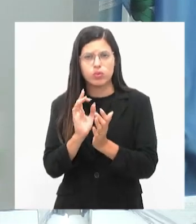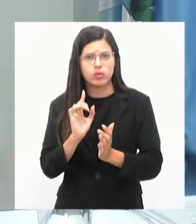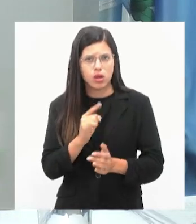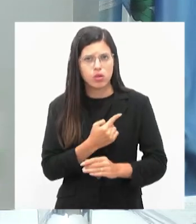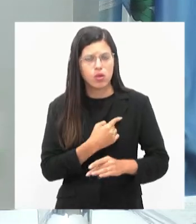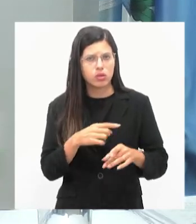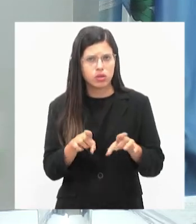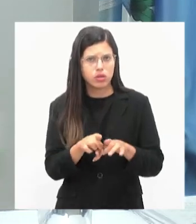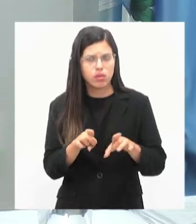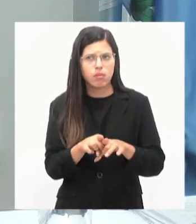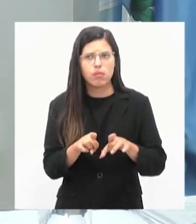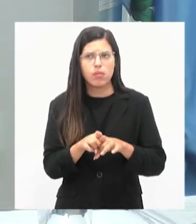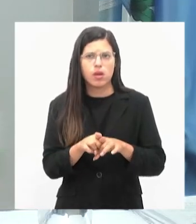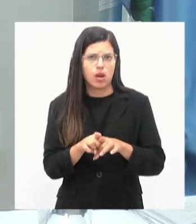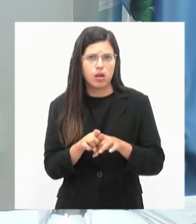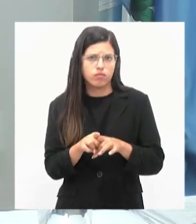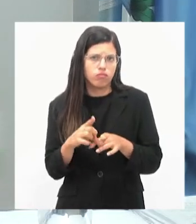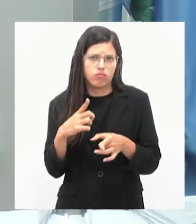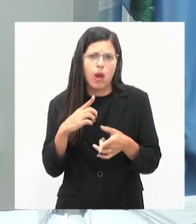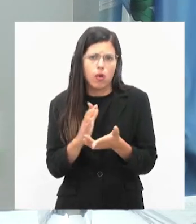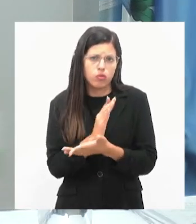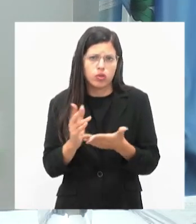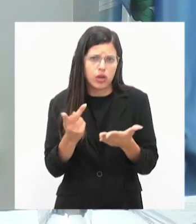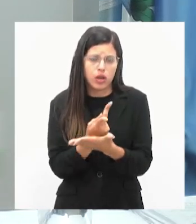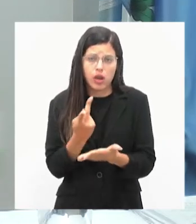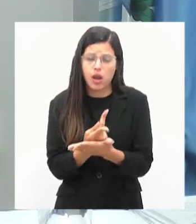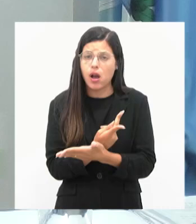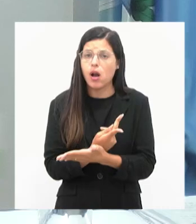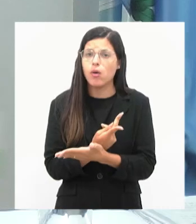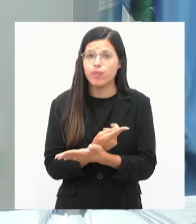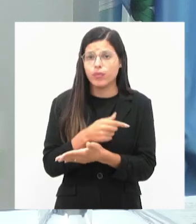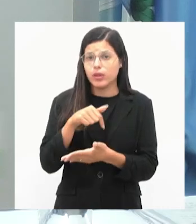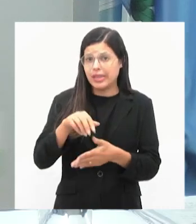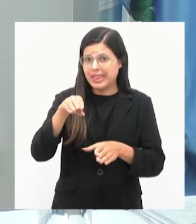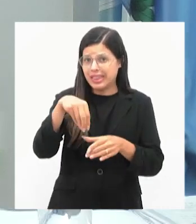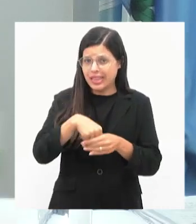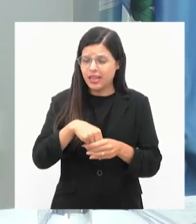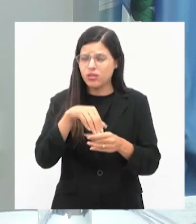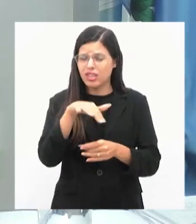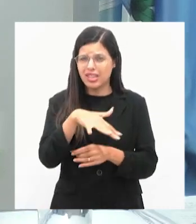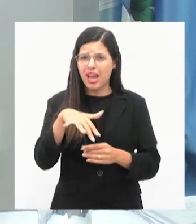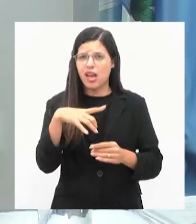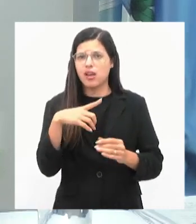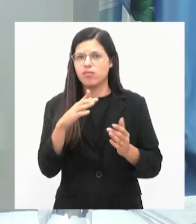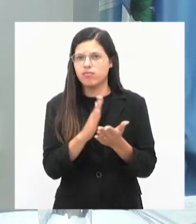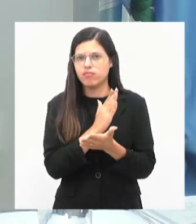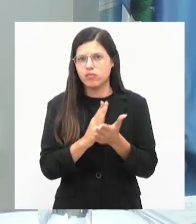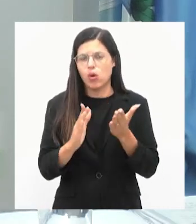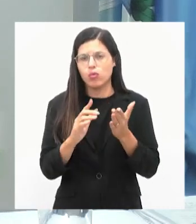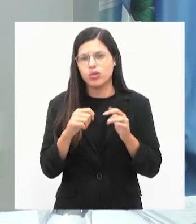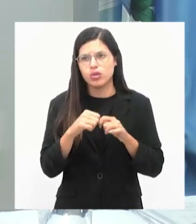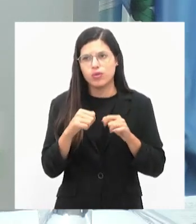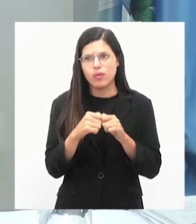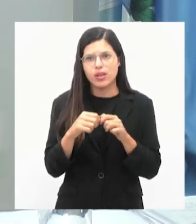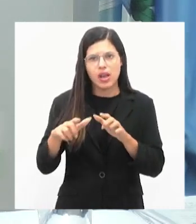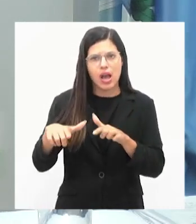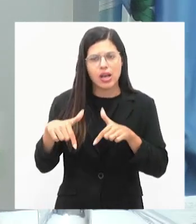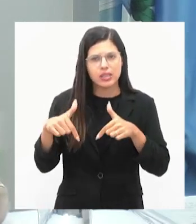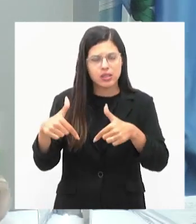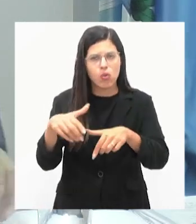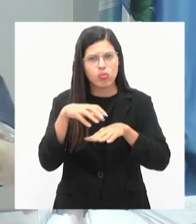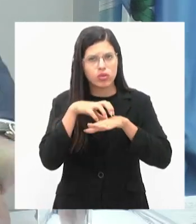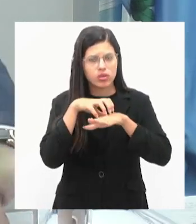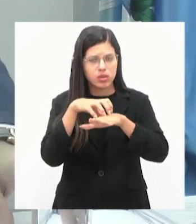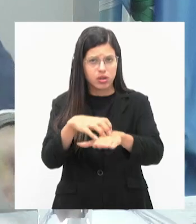erram, que falham, alguns estejam desvirtuando isso para fazer operação de trânsito. Então, o policial militar não